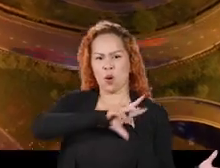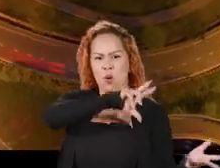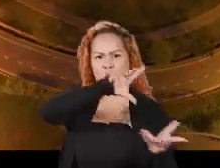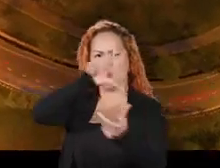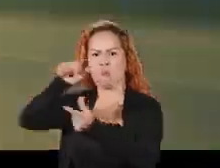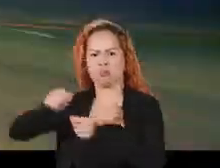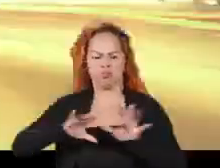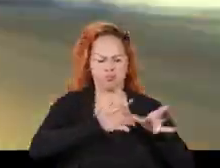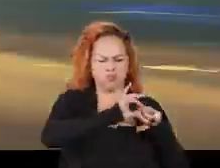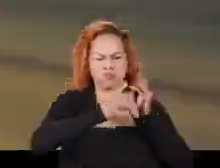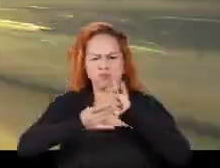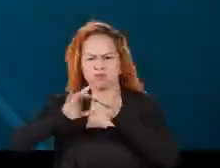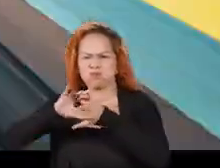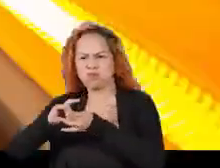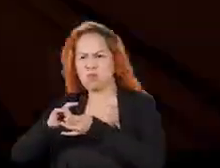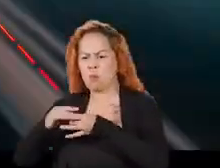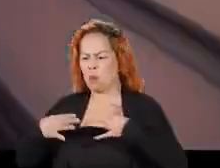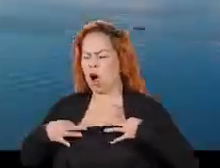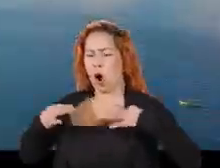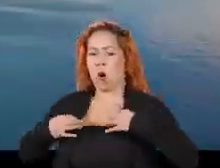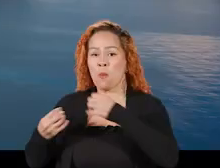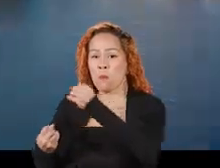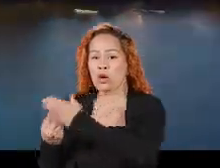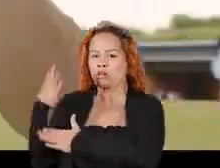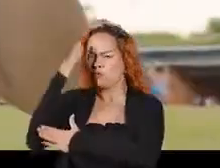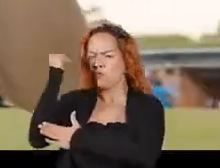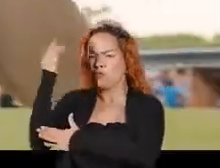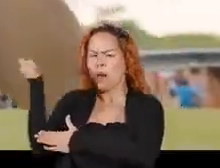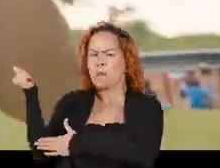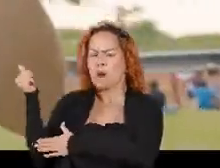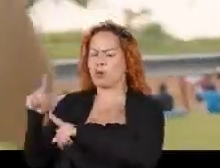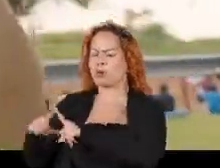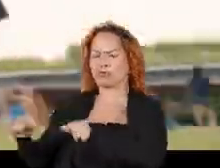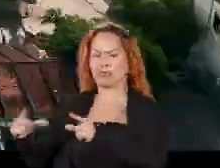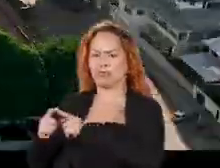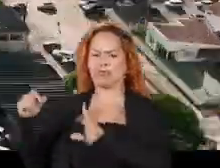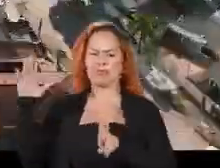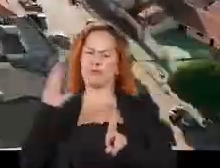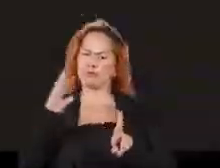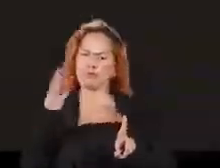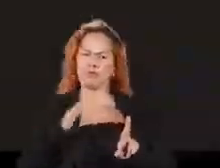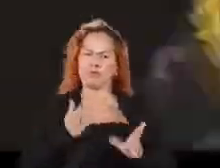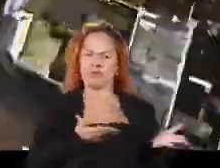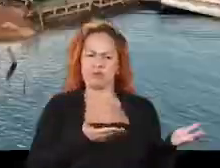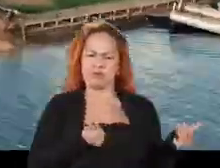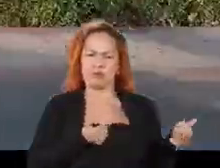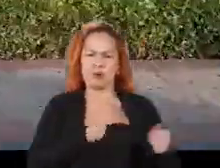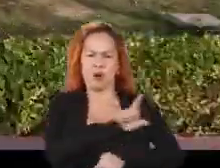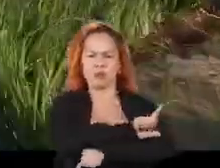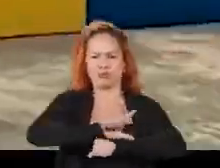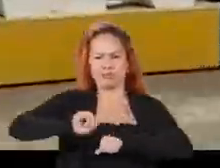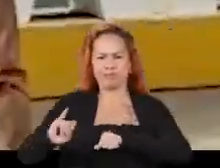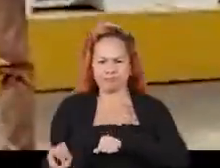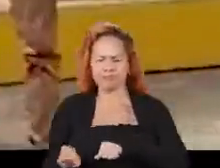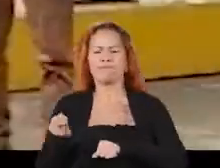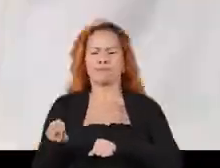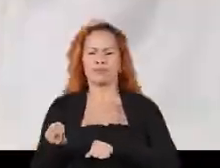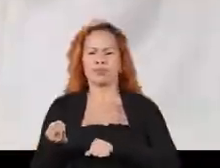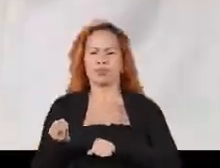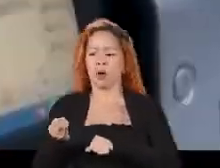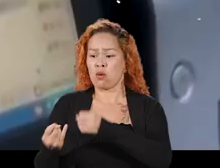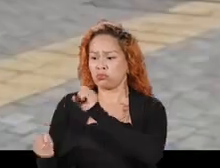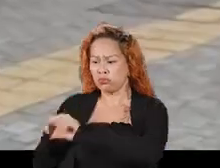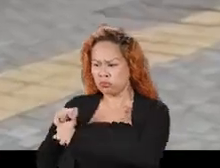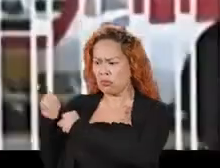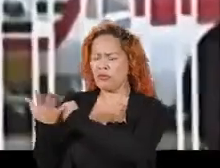O mundo inteiro está conectado. Uma moda que surge lá no Japão empolga rapidamente um jovem de Laranjal do Jari.